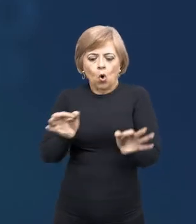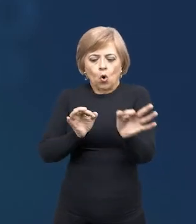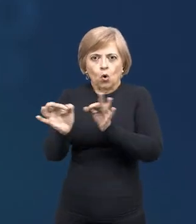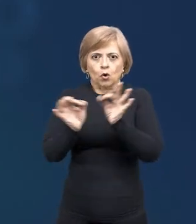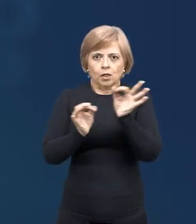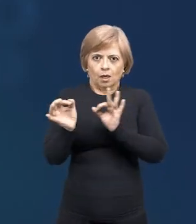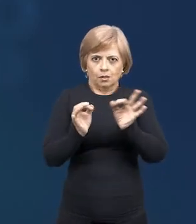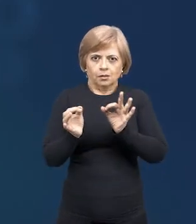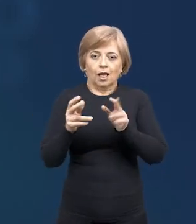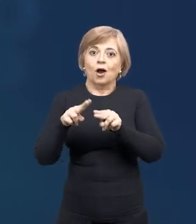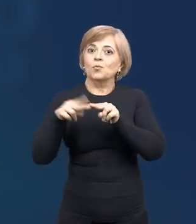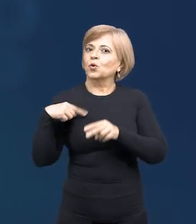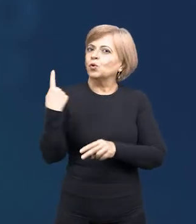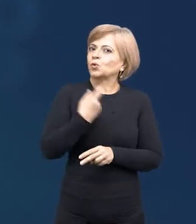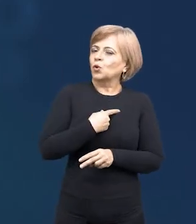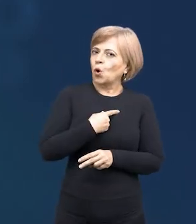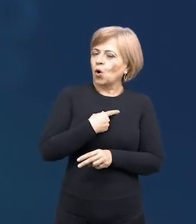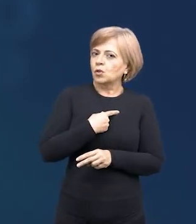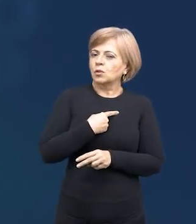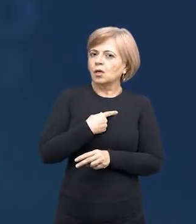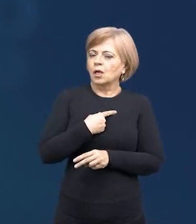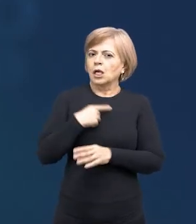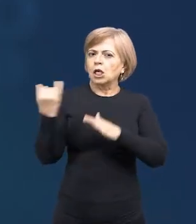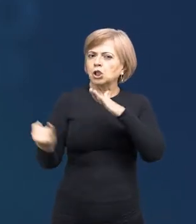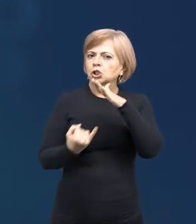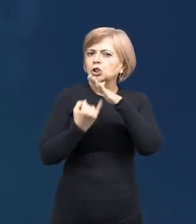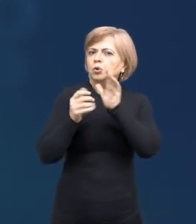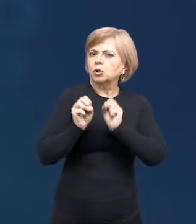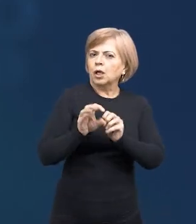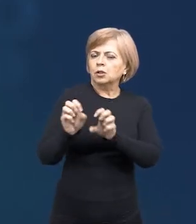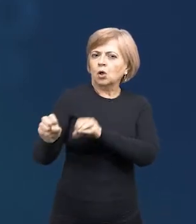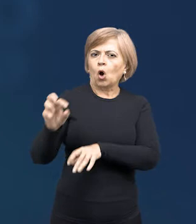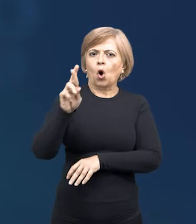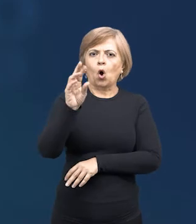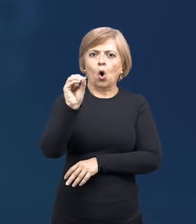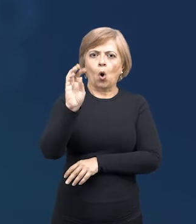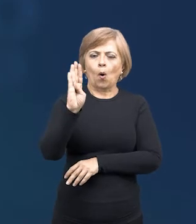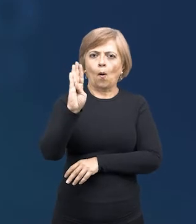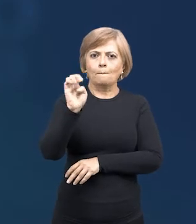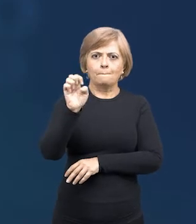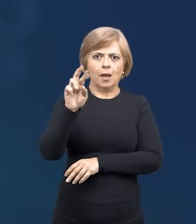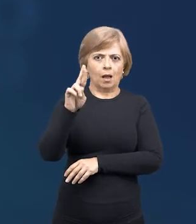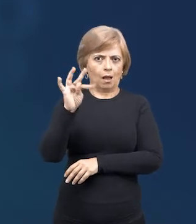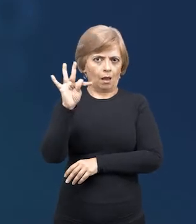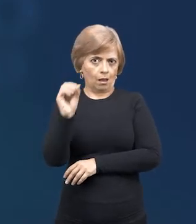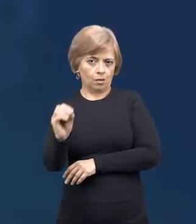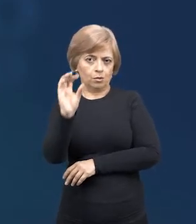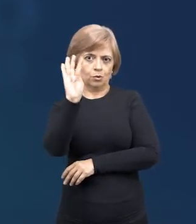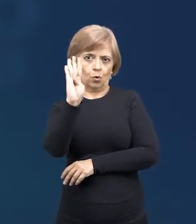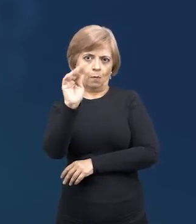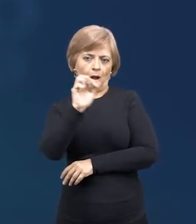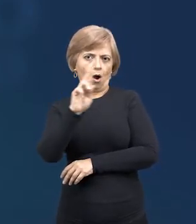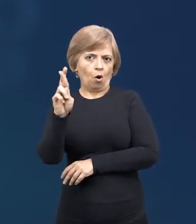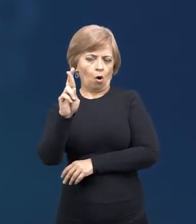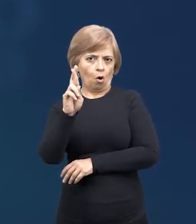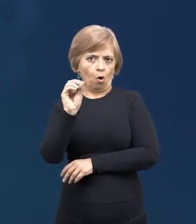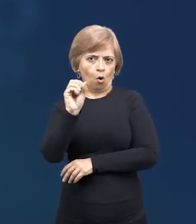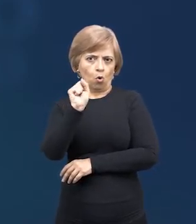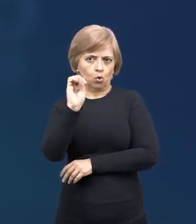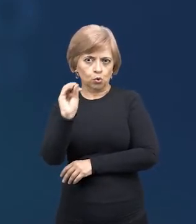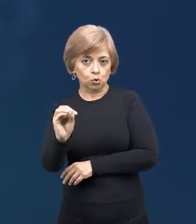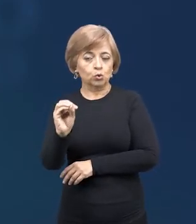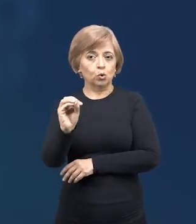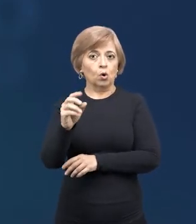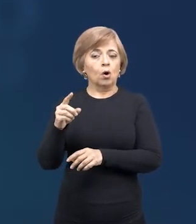organizadas pelo nosso Instituto de Educação Roberto Bernardes Barroso, o IEB, tanto voltados para a atividade meio quanto